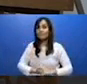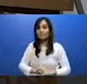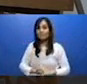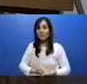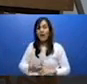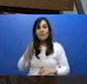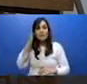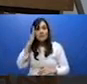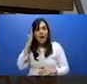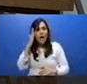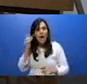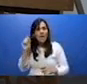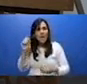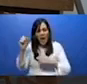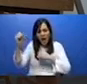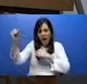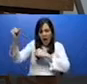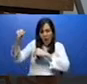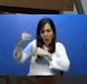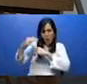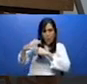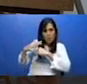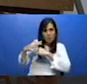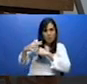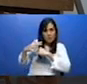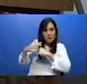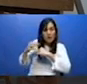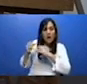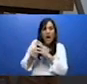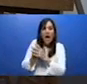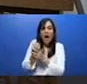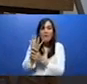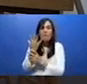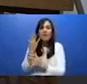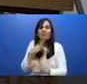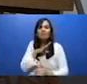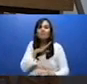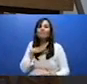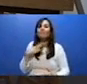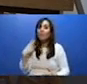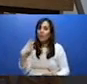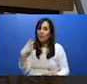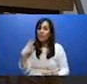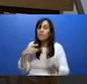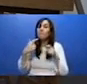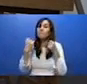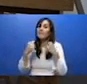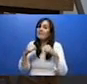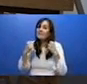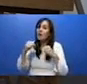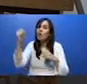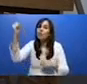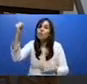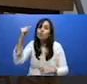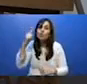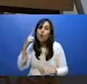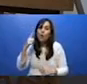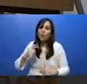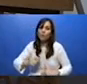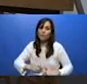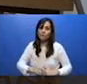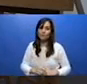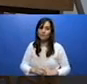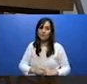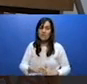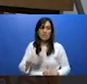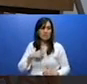sem a luz, as plantas, o que acontece? As plantas morrem, né? E sem as plantas, gente, se